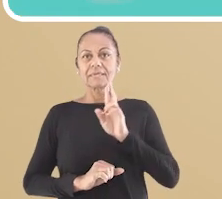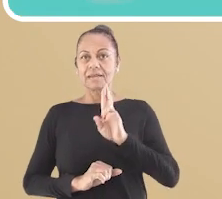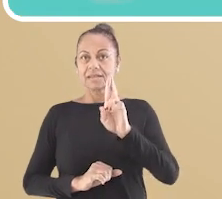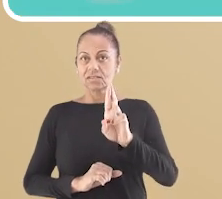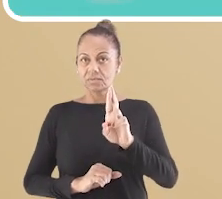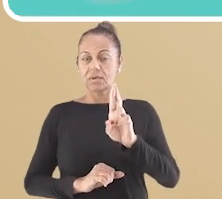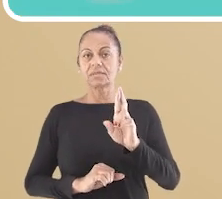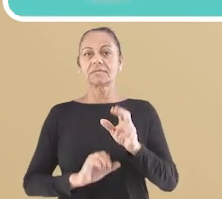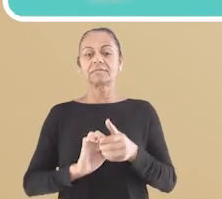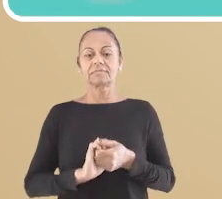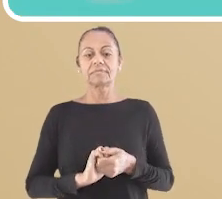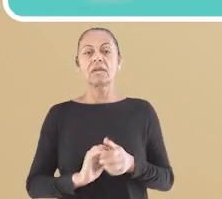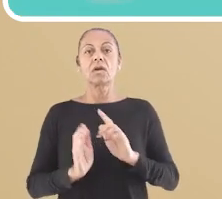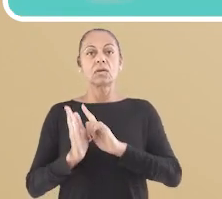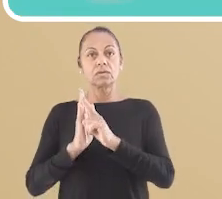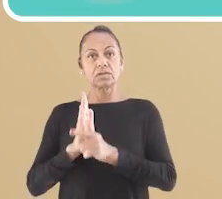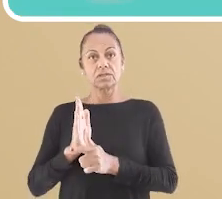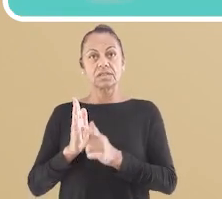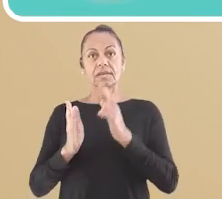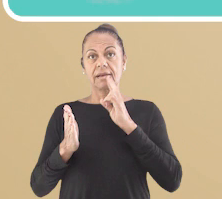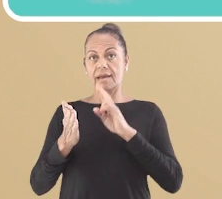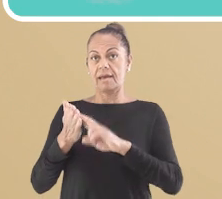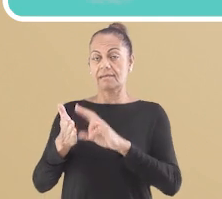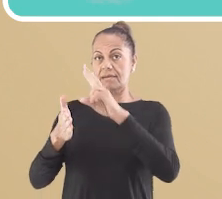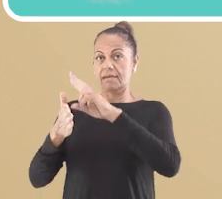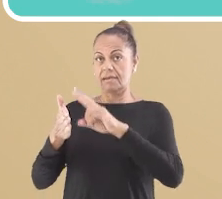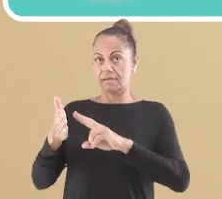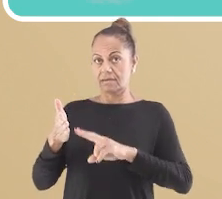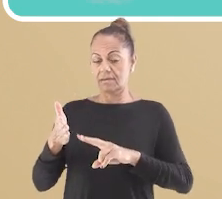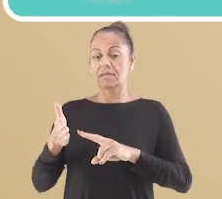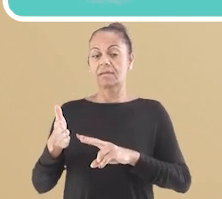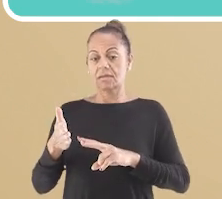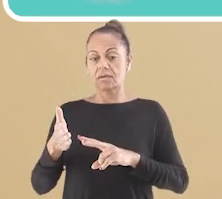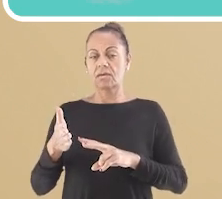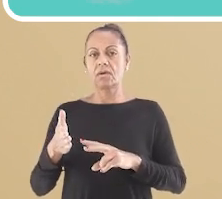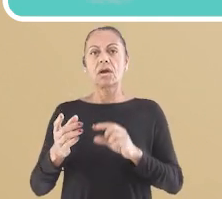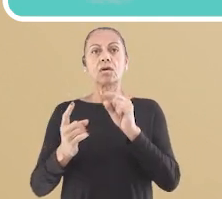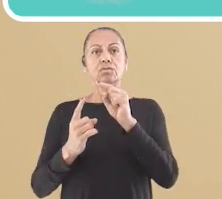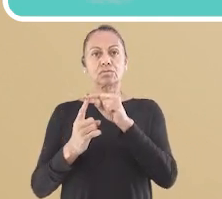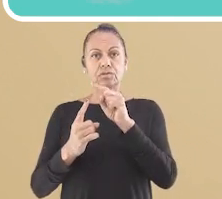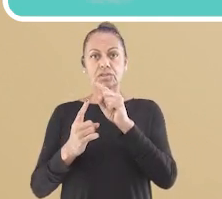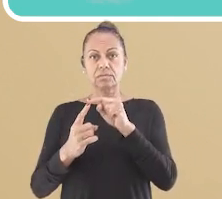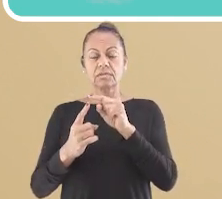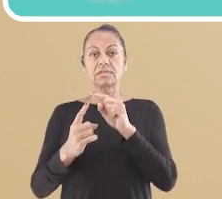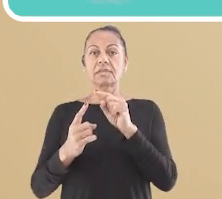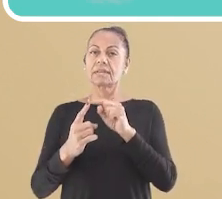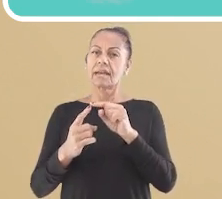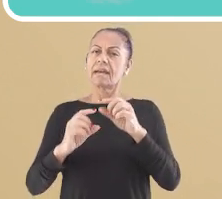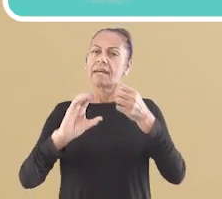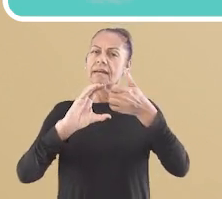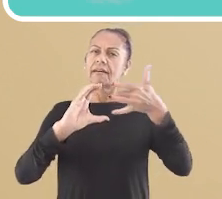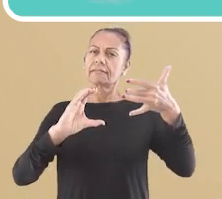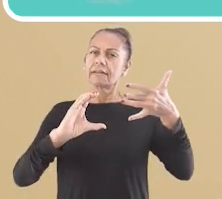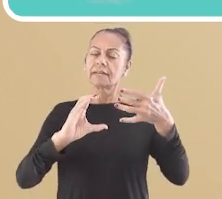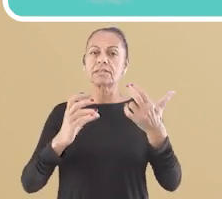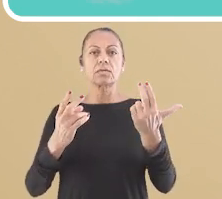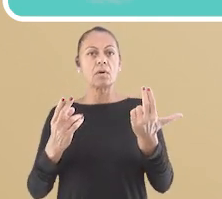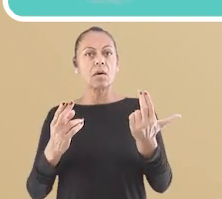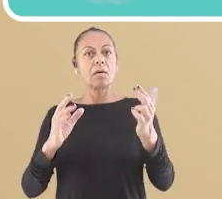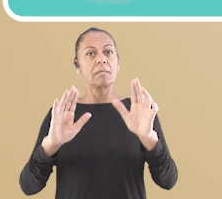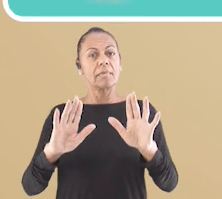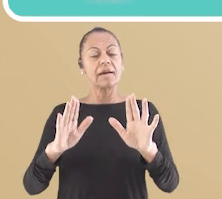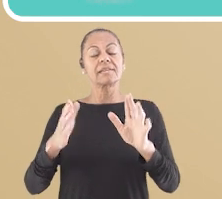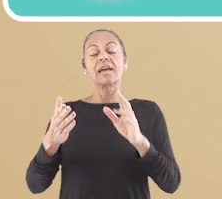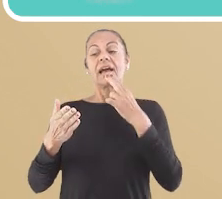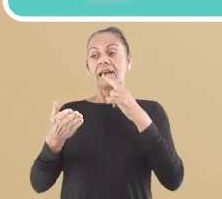Resposta da questão número 1. O gênero carta do leitor é um tipo de carta, e os dois possuem as mesmas características. Porém, a carta do leitor tem